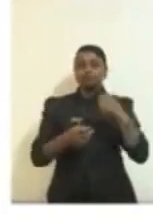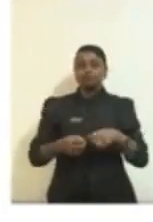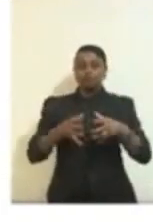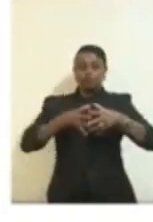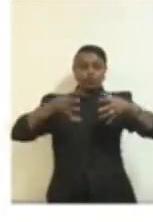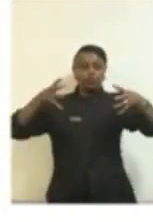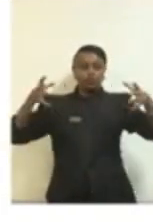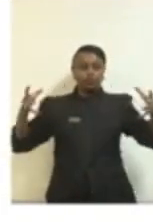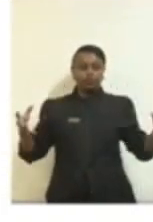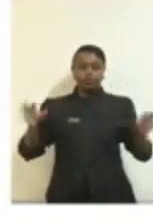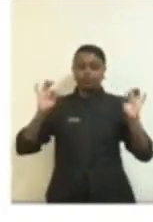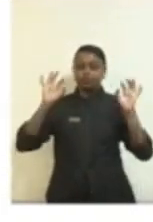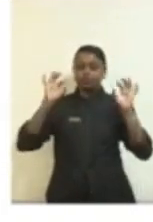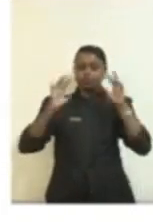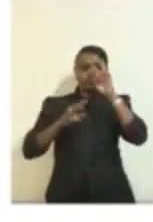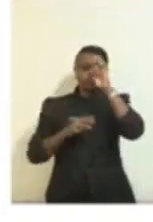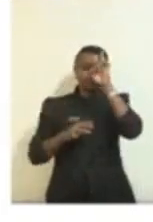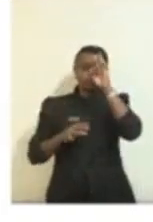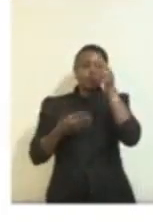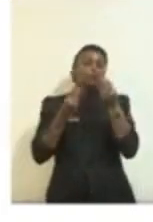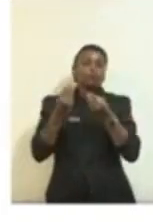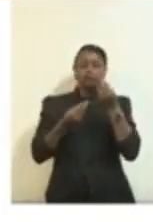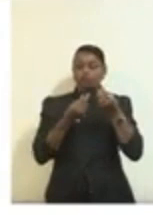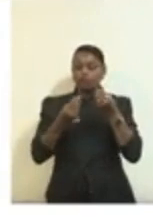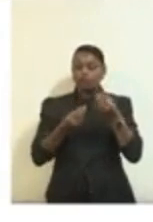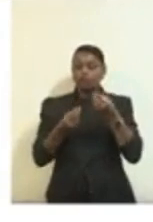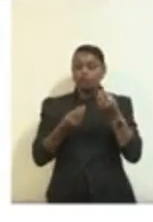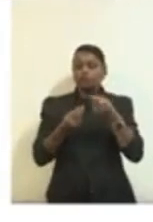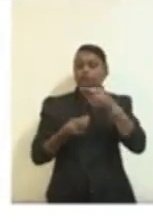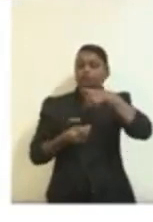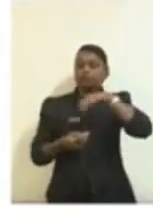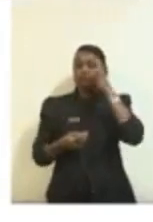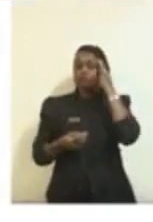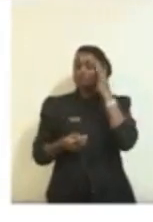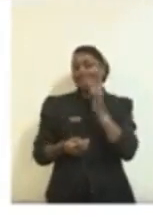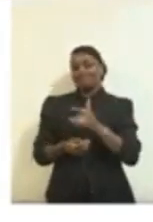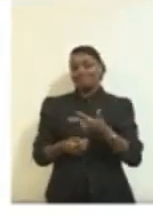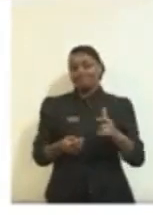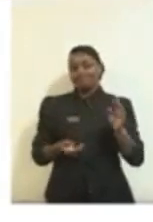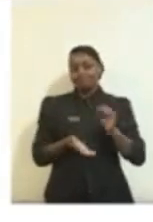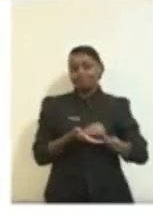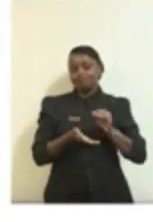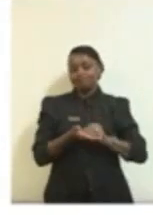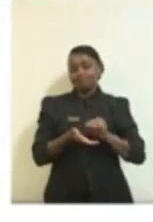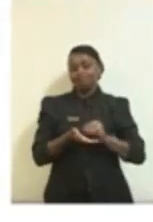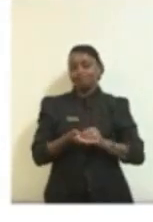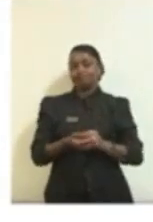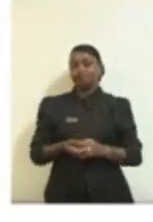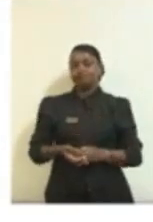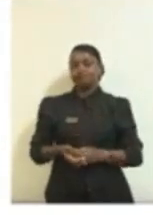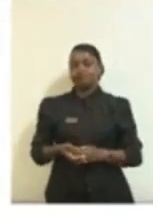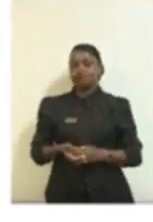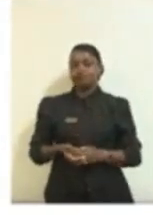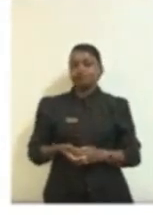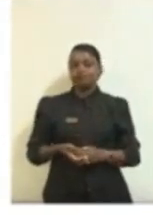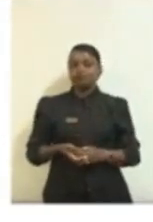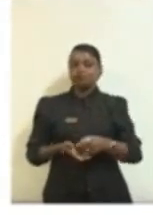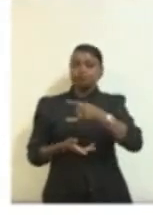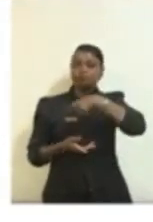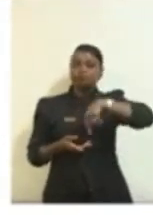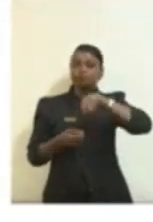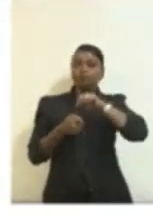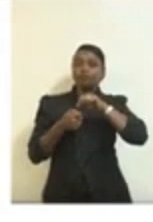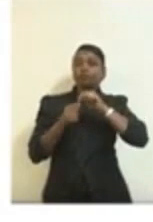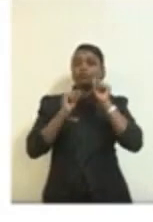complexidade estrutural, é um campo baixinho, né, fazer nada já tem um campo. Não tem, né. Então, o que a gente faz